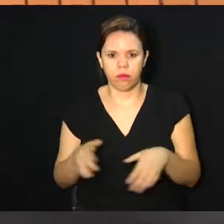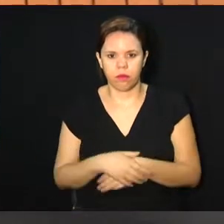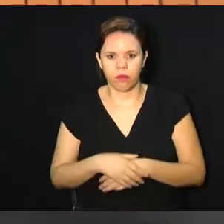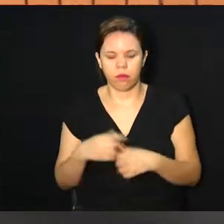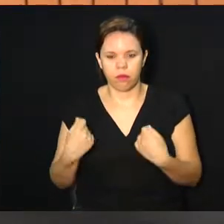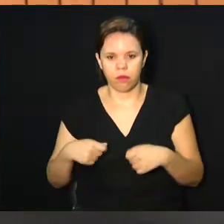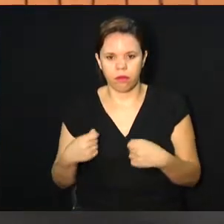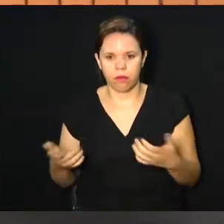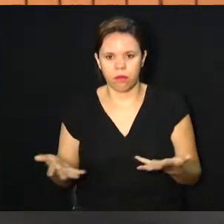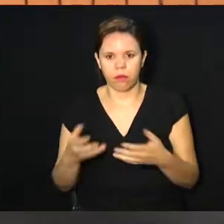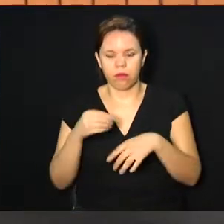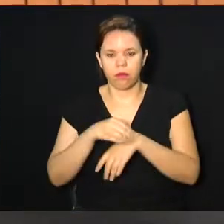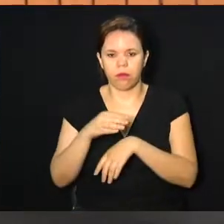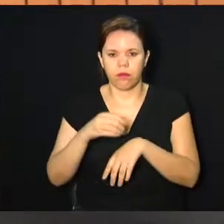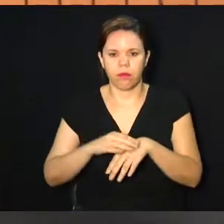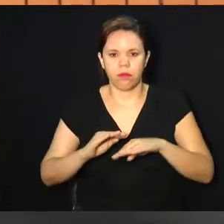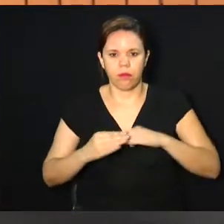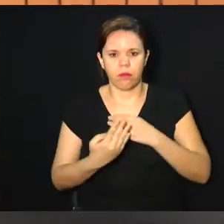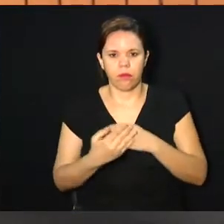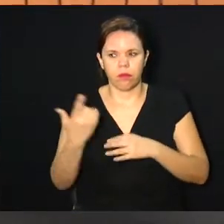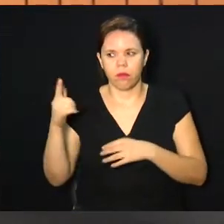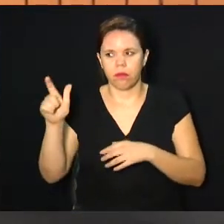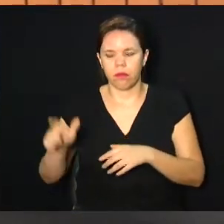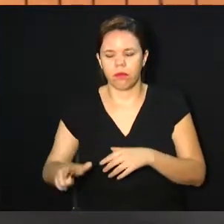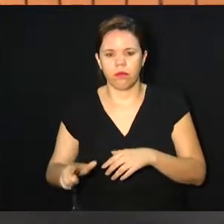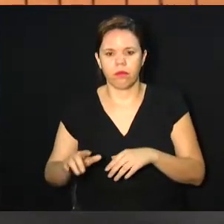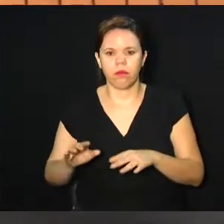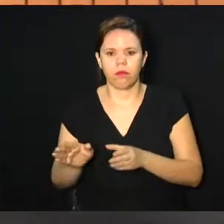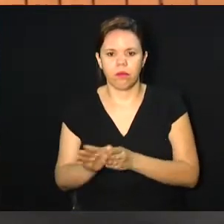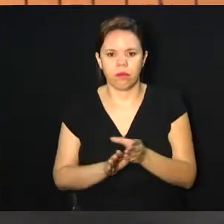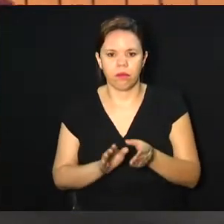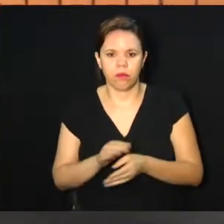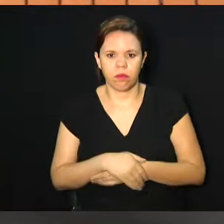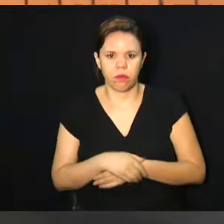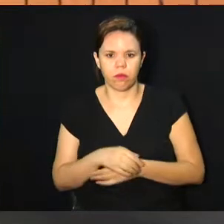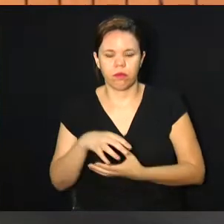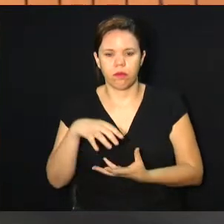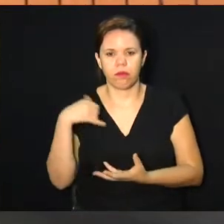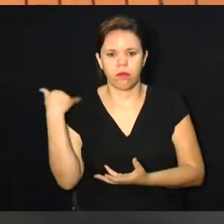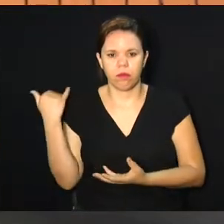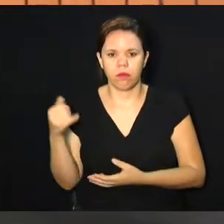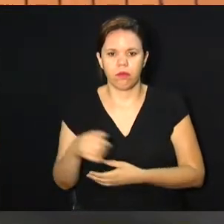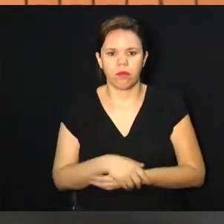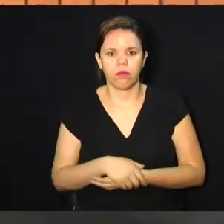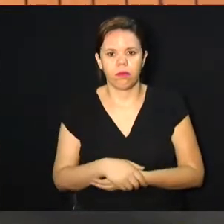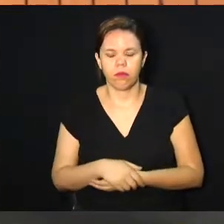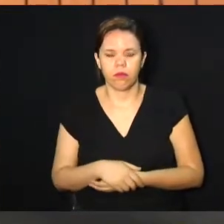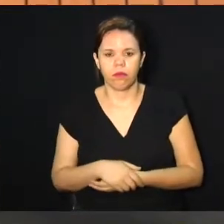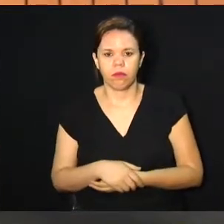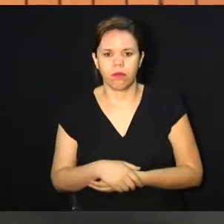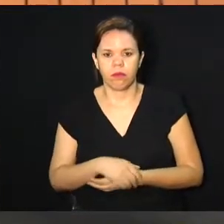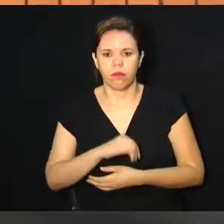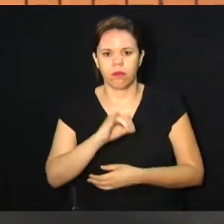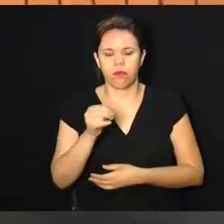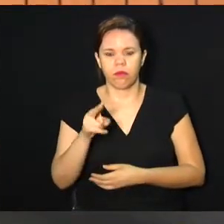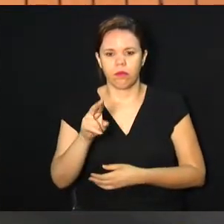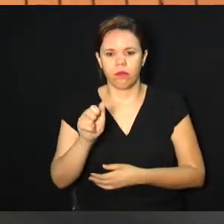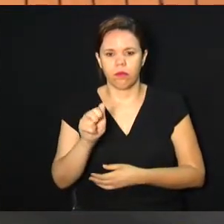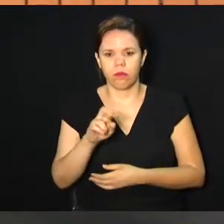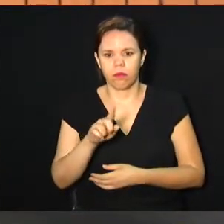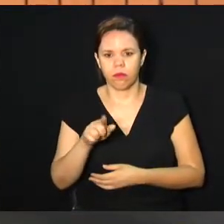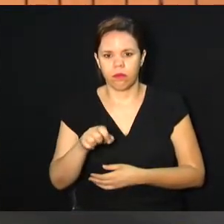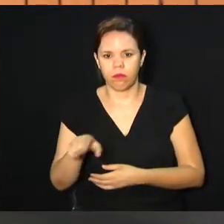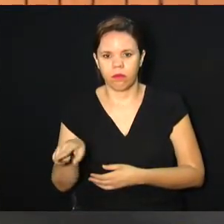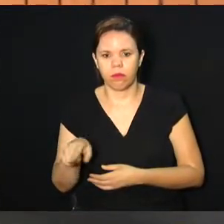precisa ser levado para os bairros, precisa ser levado para outros conselhos, do idoso, por exemplo, que o Juarez, que esteve nas outras